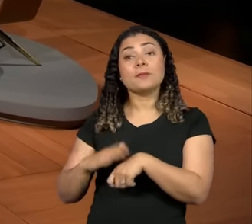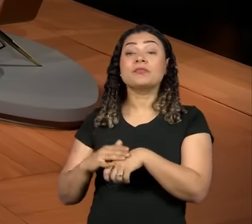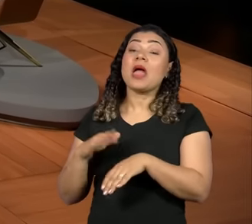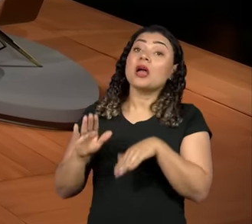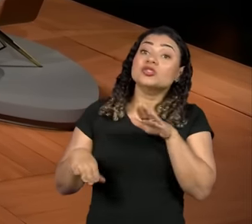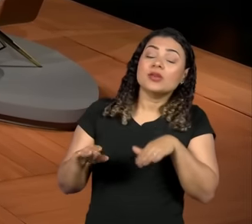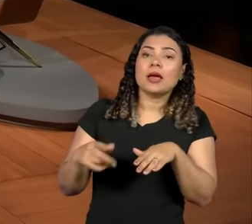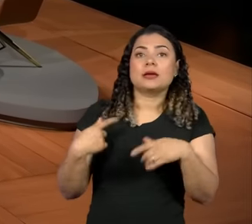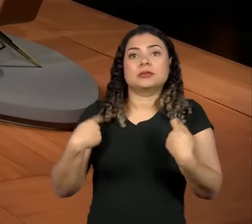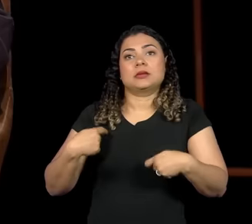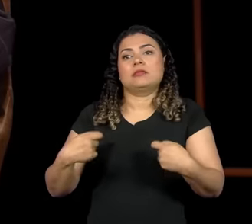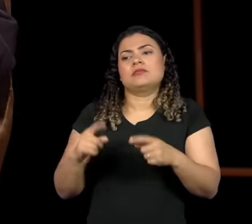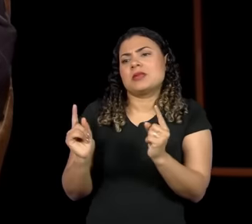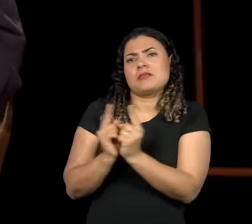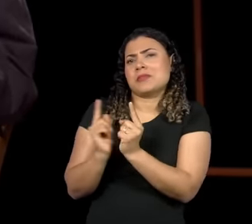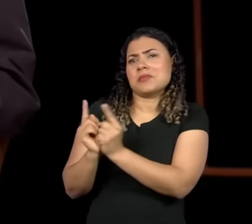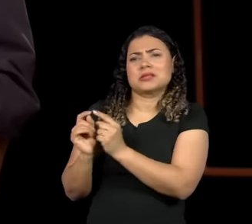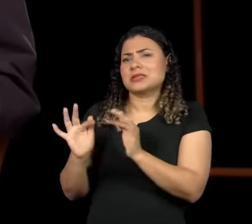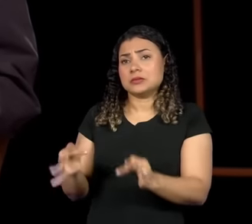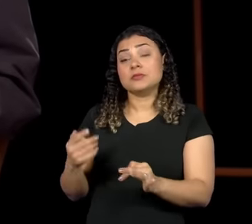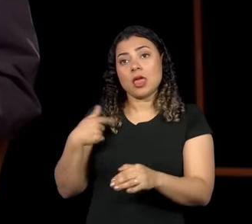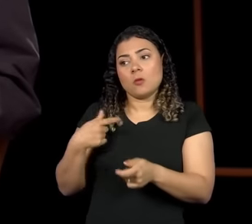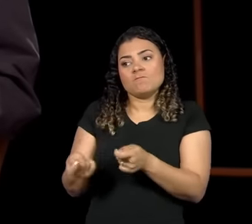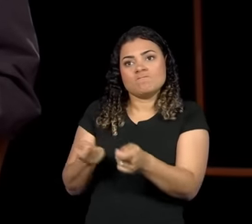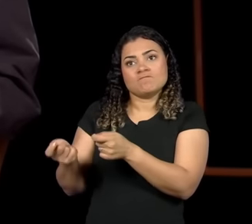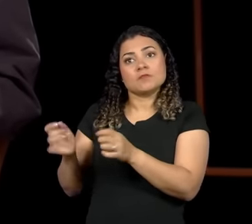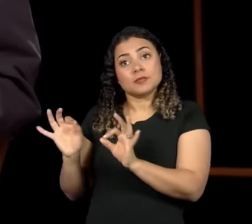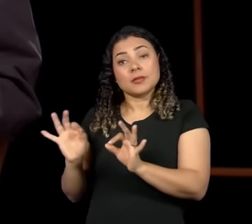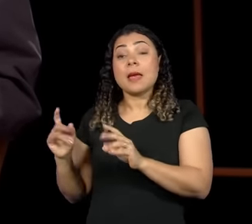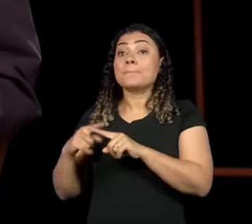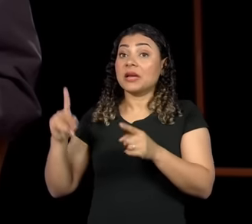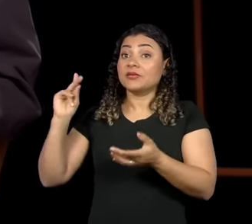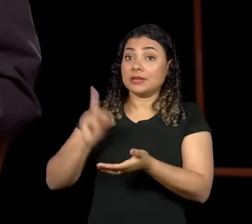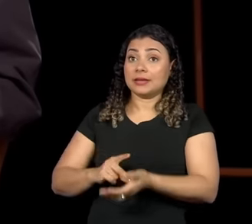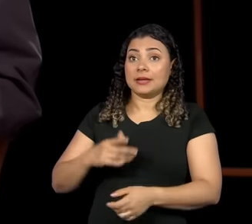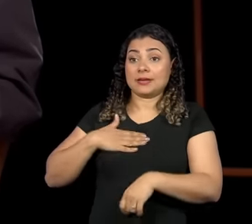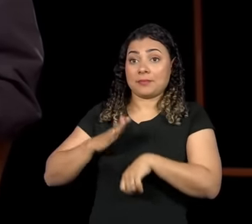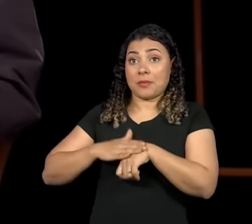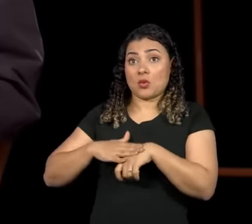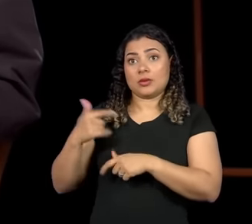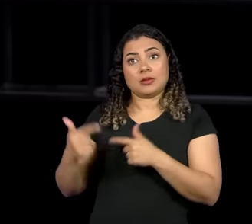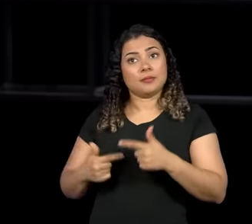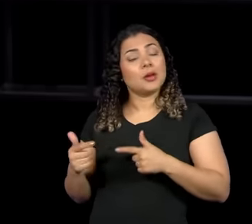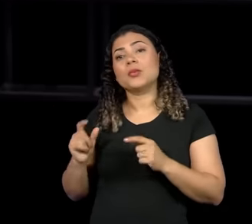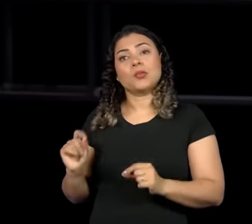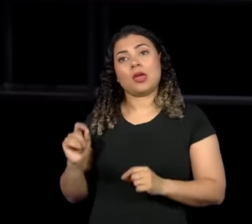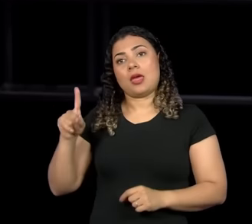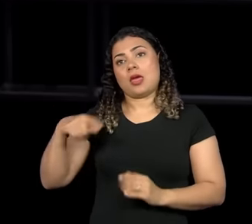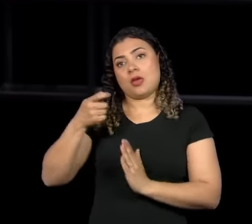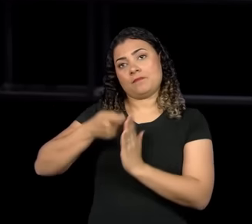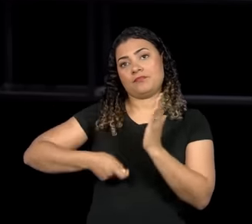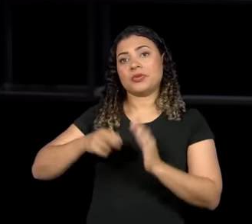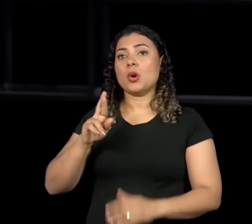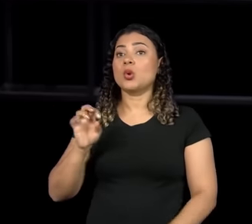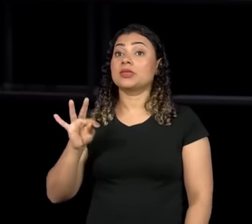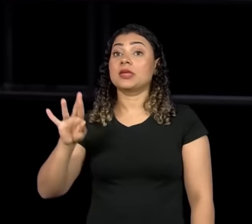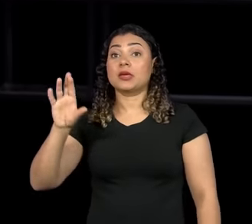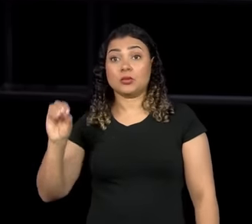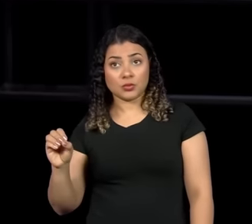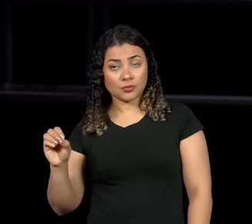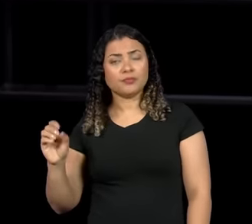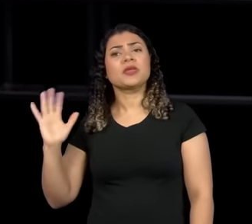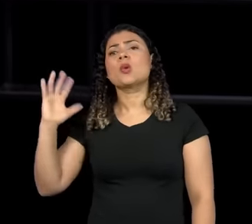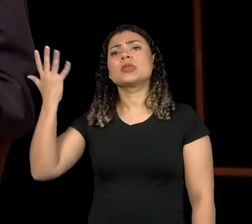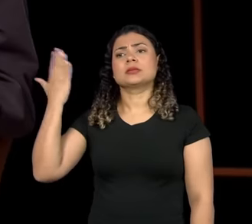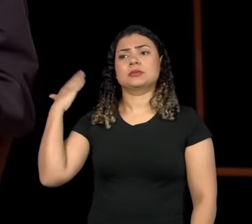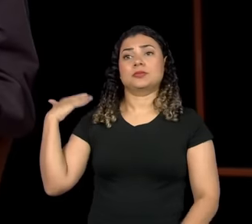outra, uma ceninha aqui, uma ceninha ali, eu dirigia. Mas, na verdade, o meu trabalho era roteiro. O que ocorreu